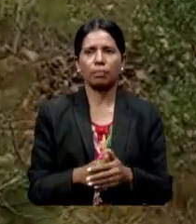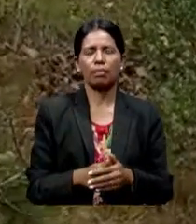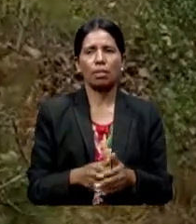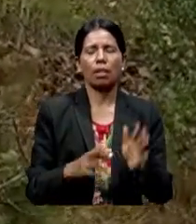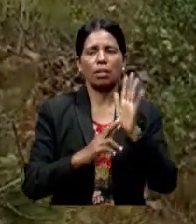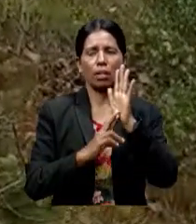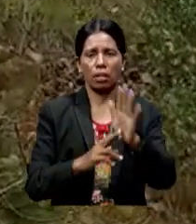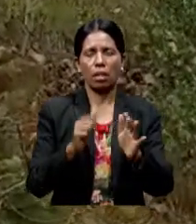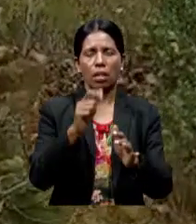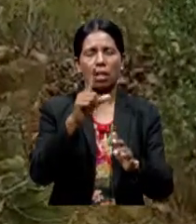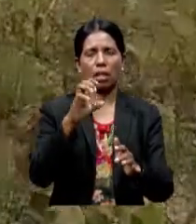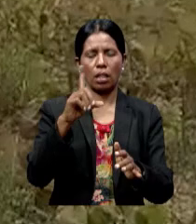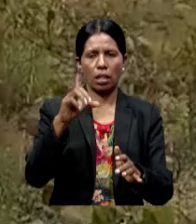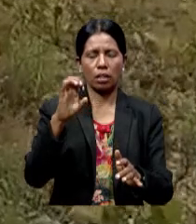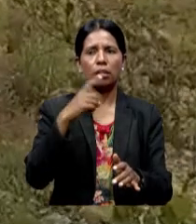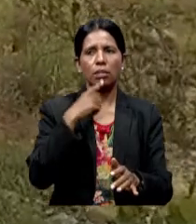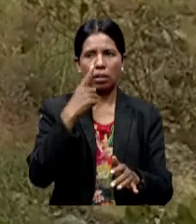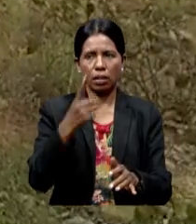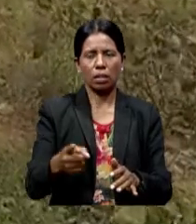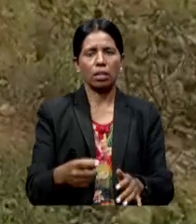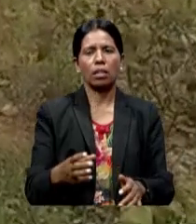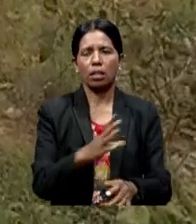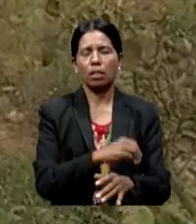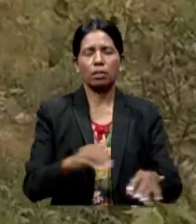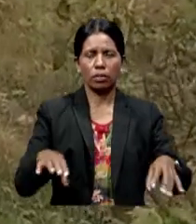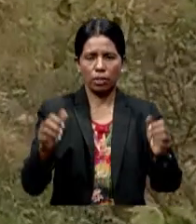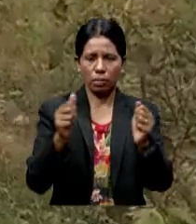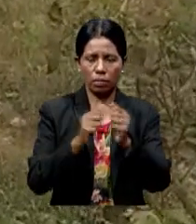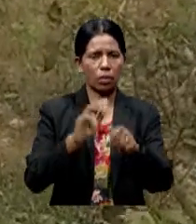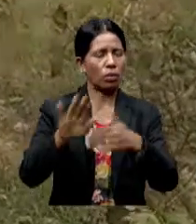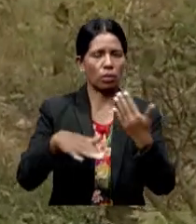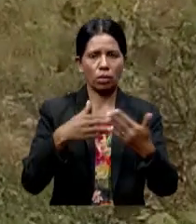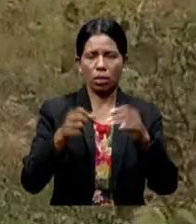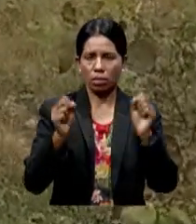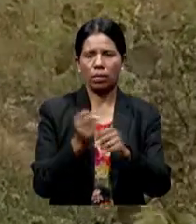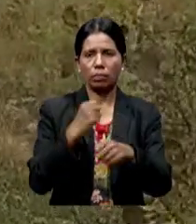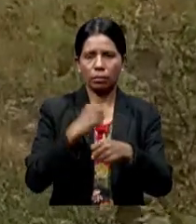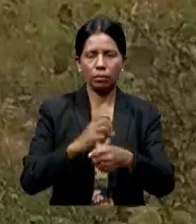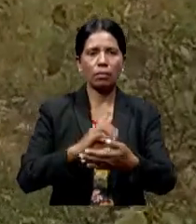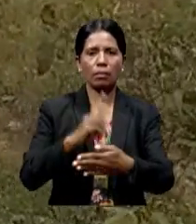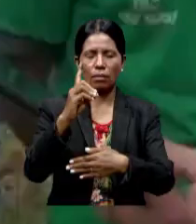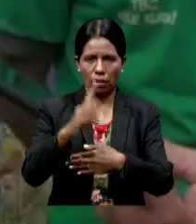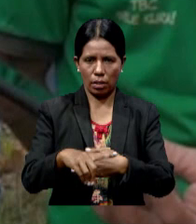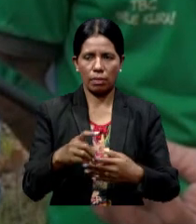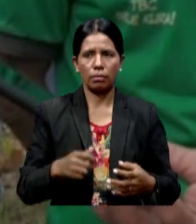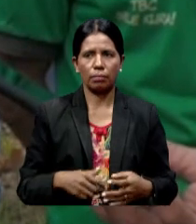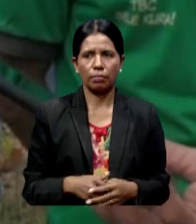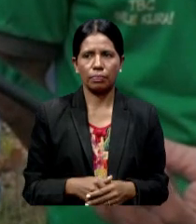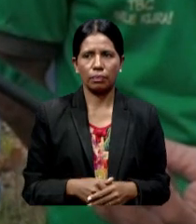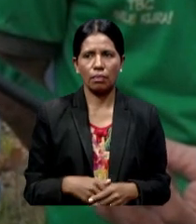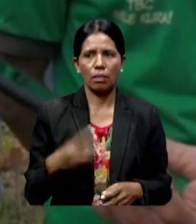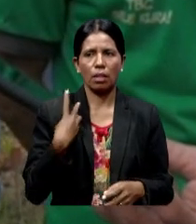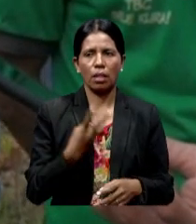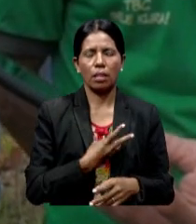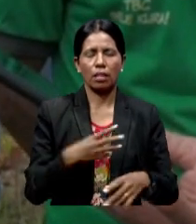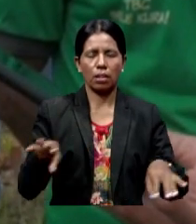embarai Alexandre de Arujo mas clarifica ne parte se cooper ho parte hotu atu bele halo desenvolvimento ita sempre